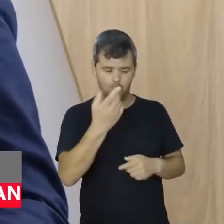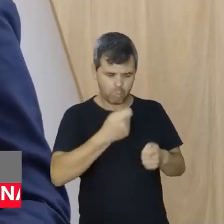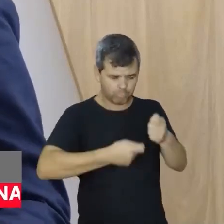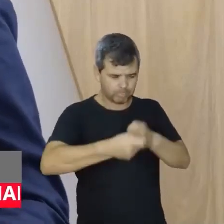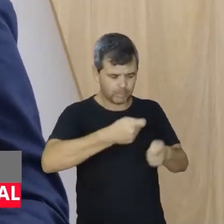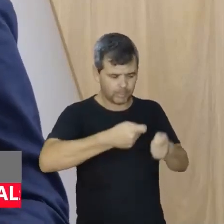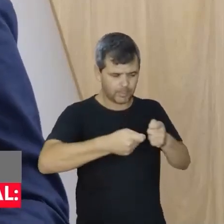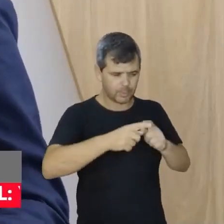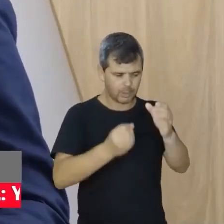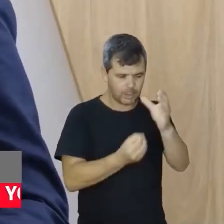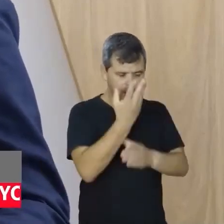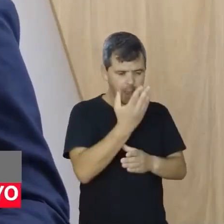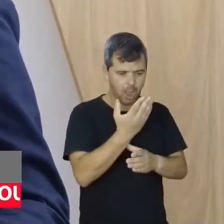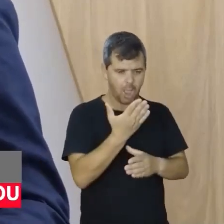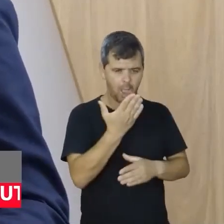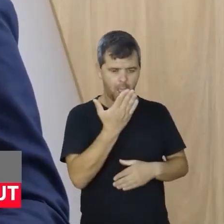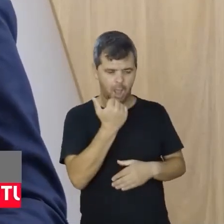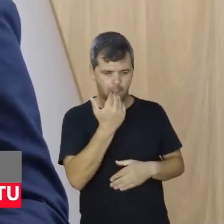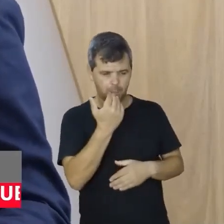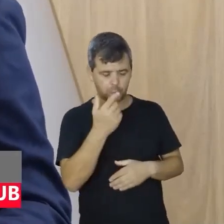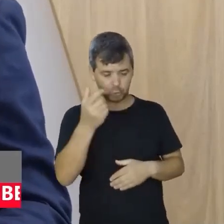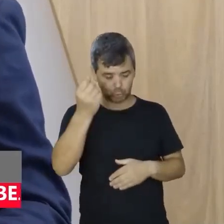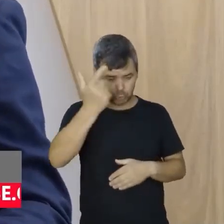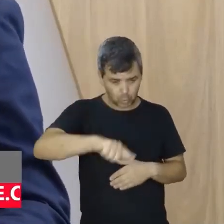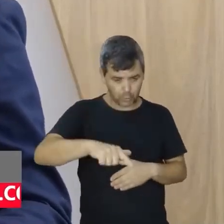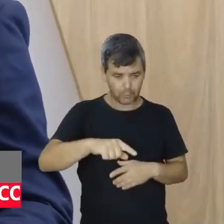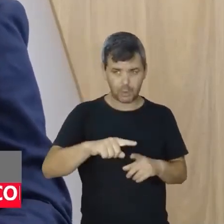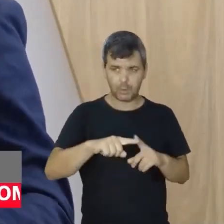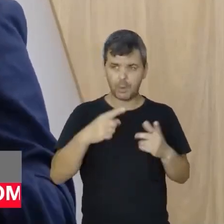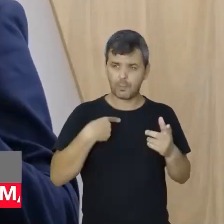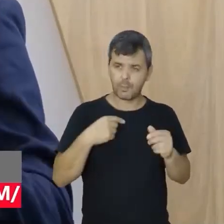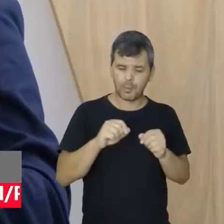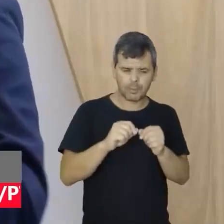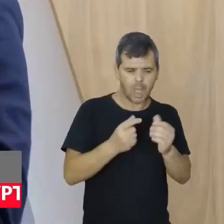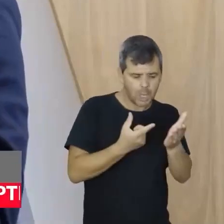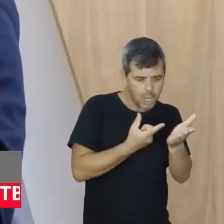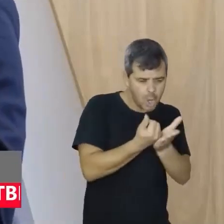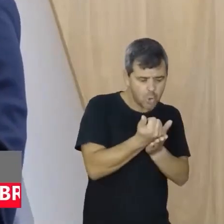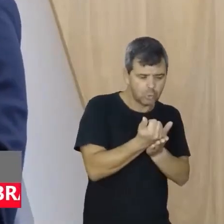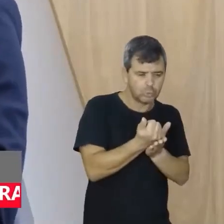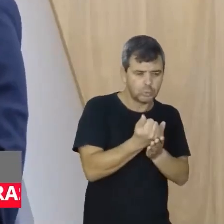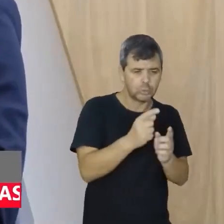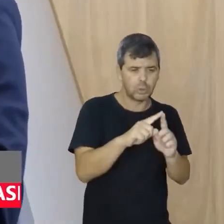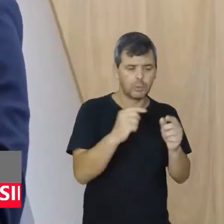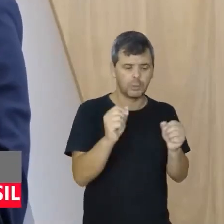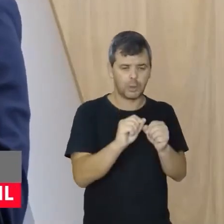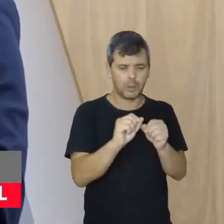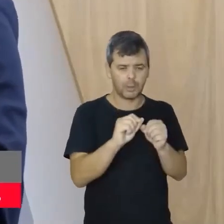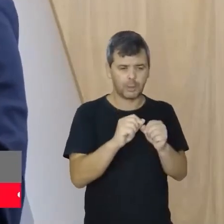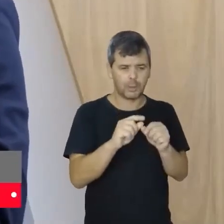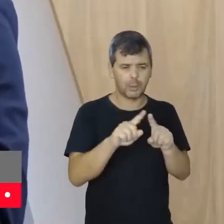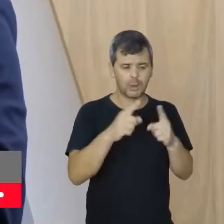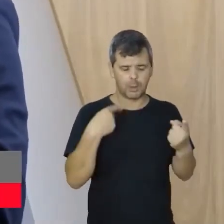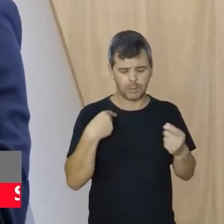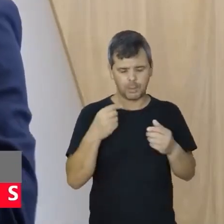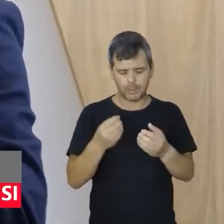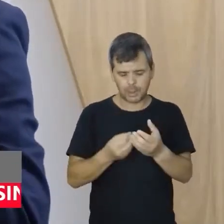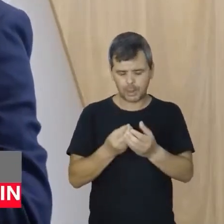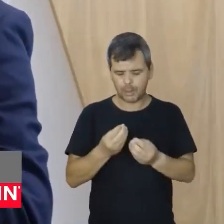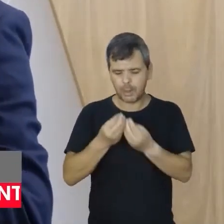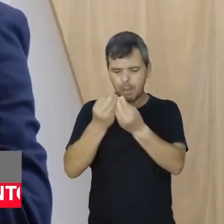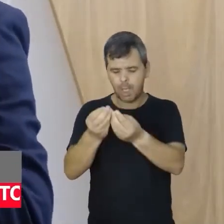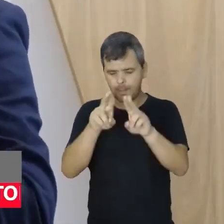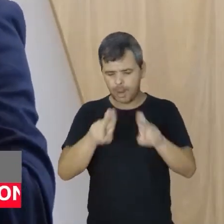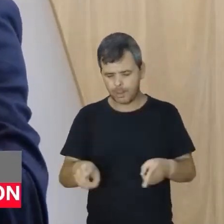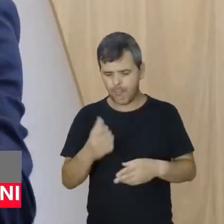negócio produzir alimentos novamente. Nós vamos dar a ele viabilidade econômica e, de novo, alimentar as mesas do povo brasileiro